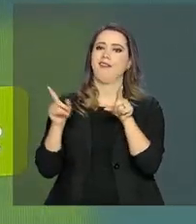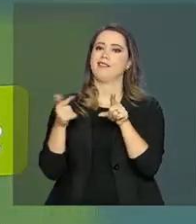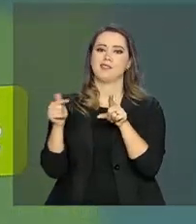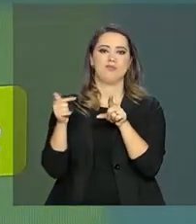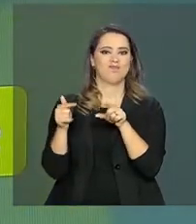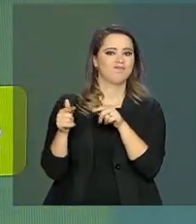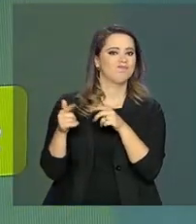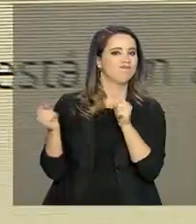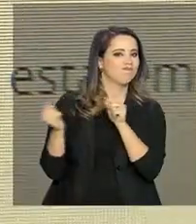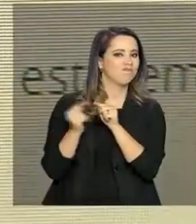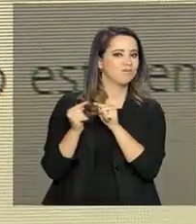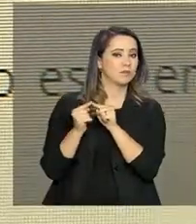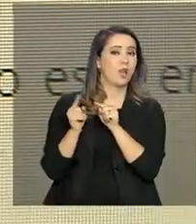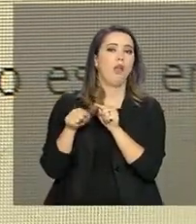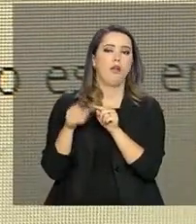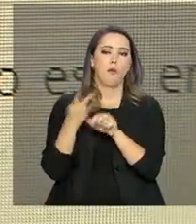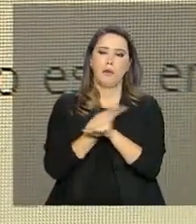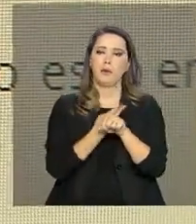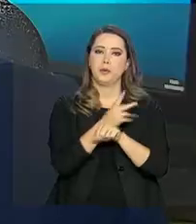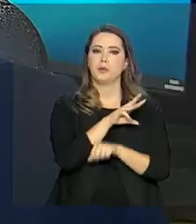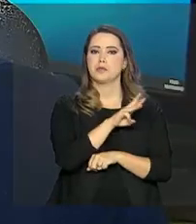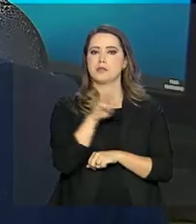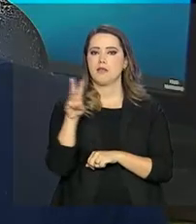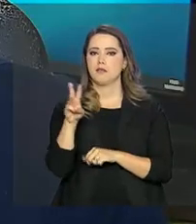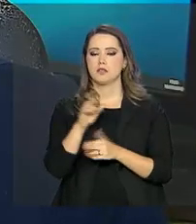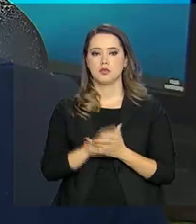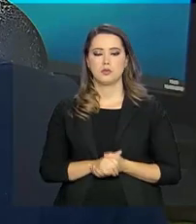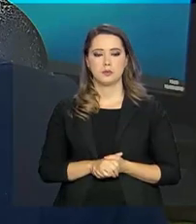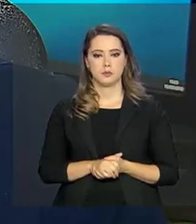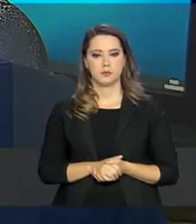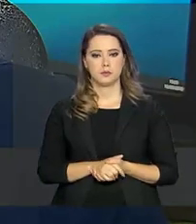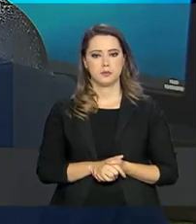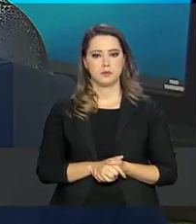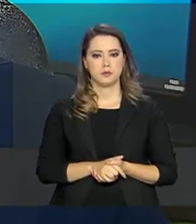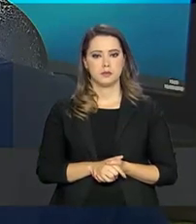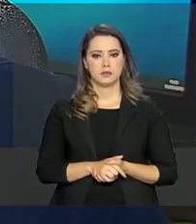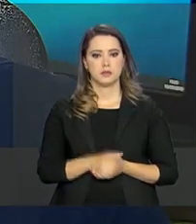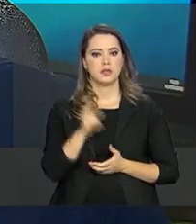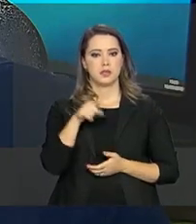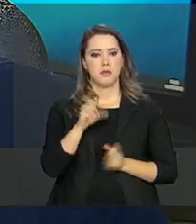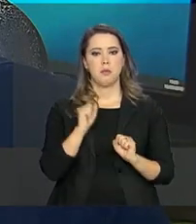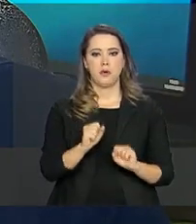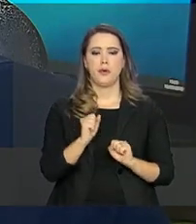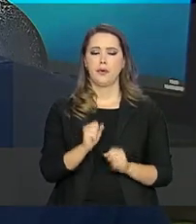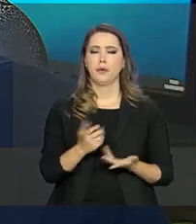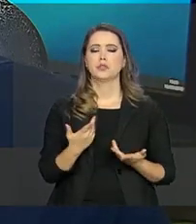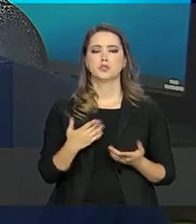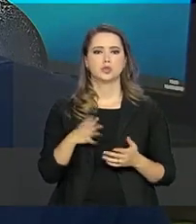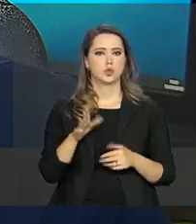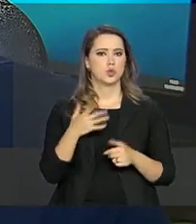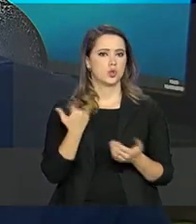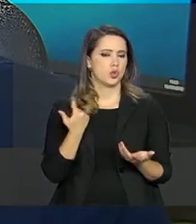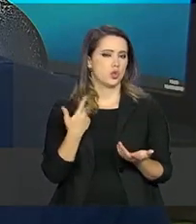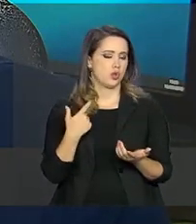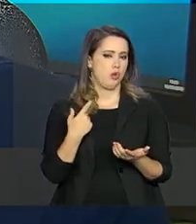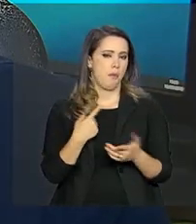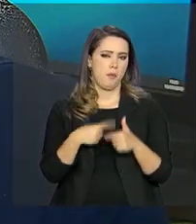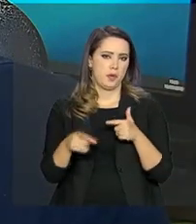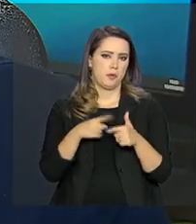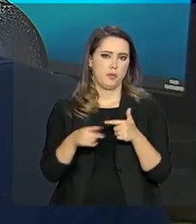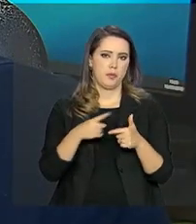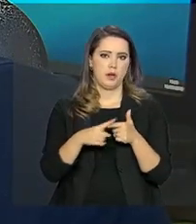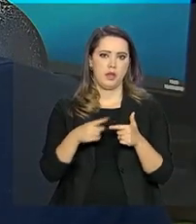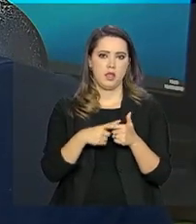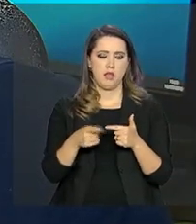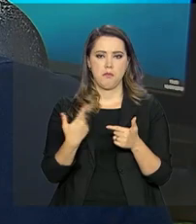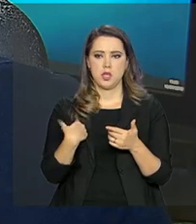não é resolvida recorre a plataforma dá pra resolver bastante coisa se em cobrança indevida de de contas que nunca tive eu fiz a reclamação